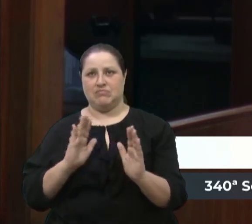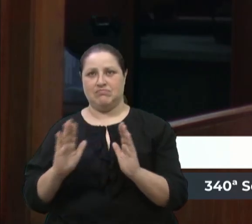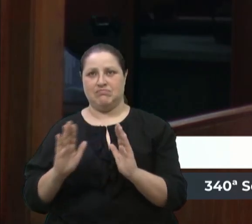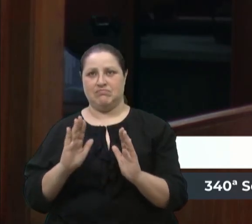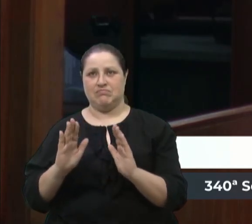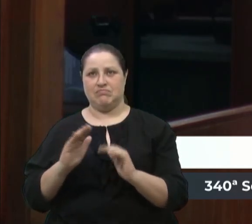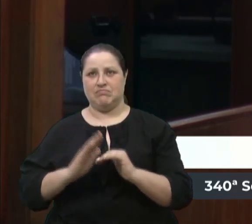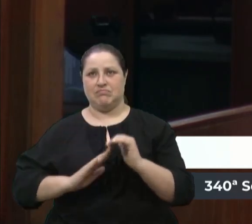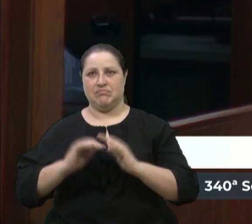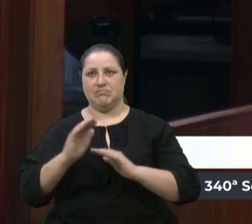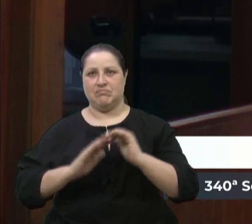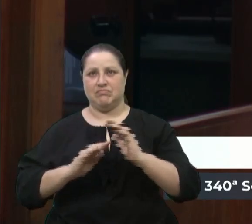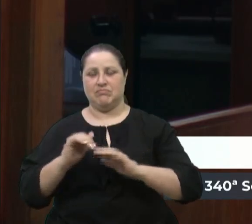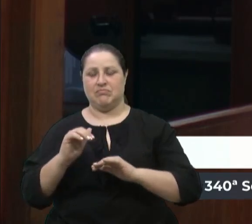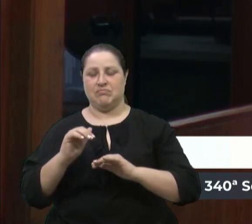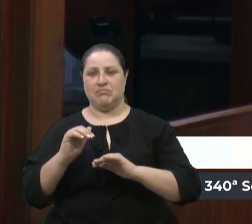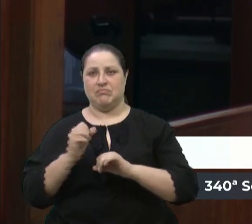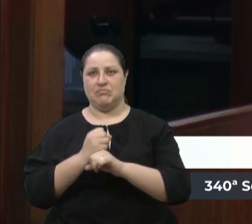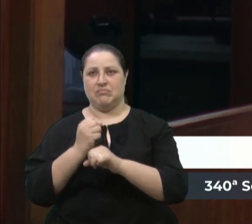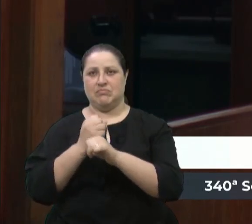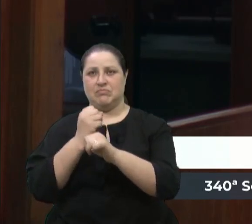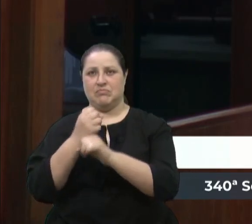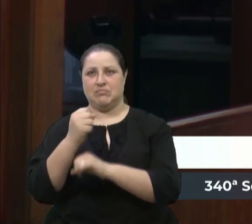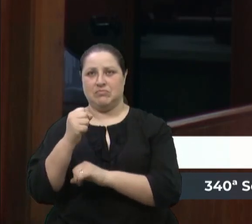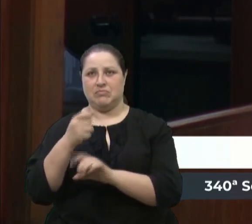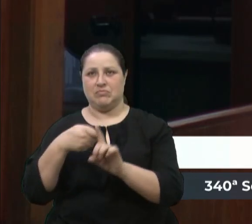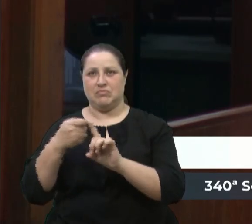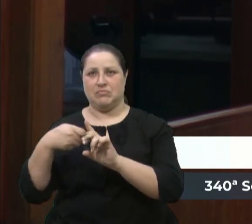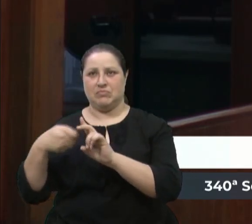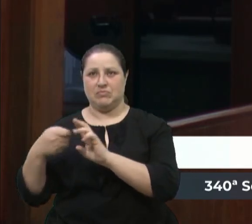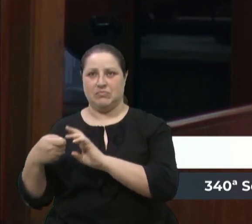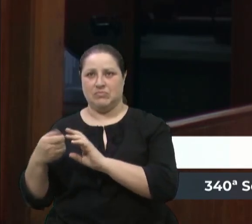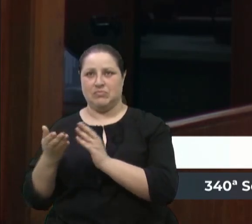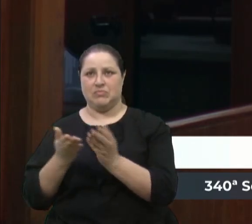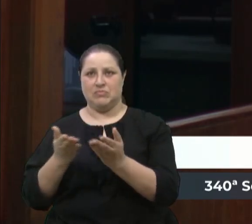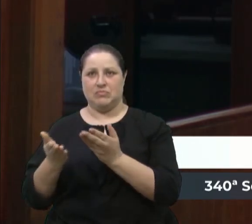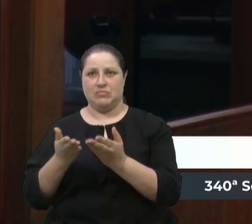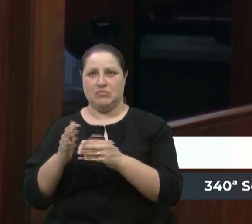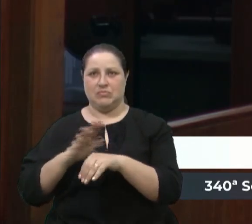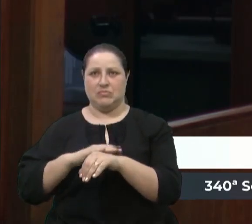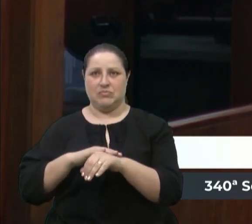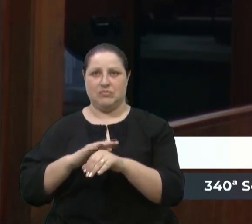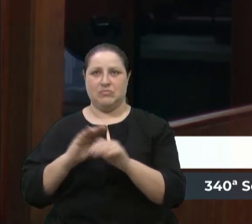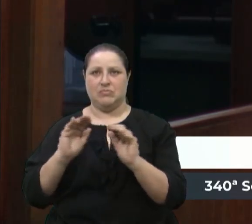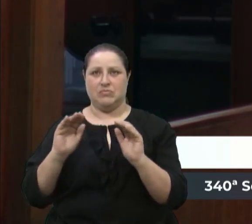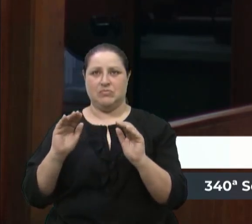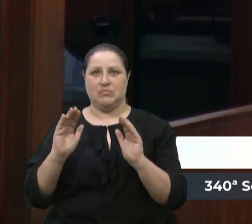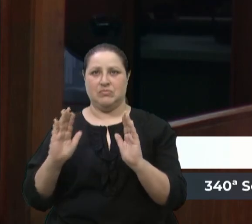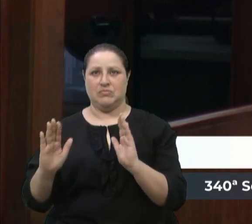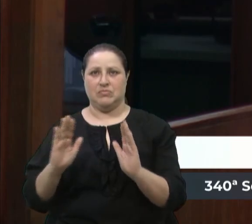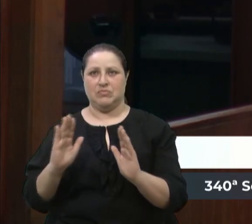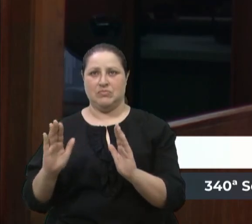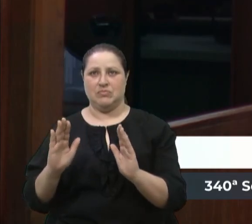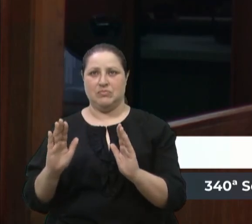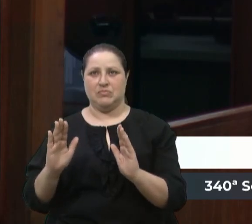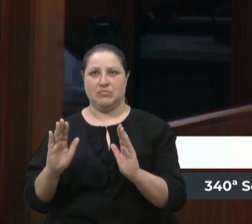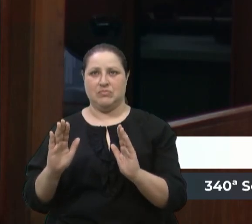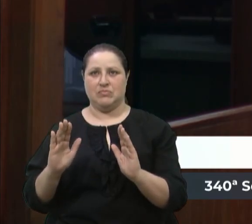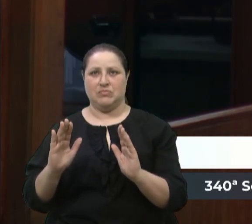das obras, 8 meses. O atendimento ocorrerá temporariamente na Praça de